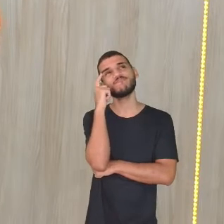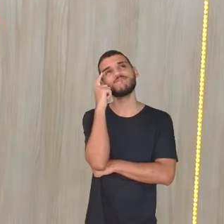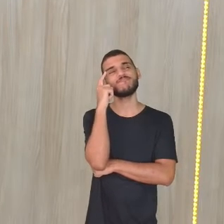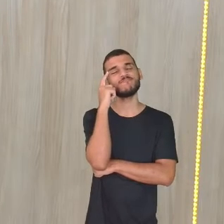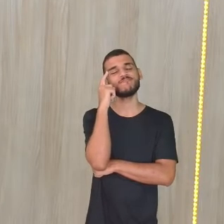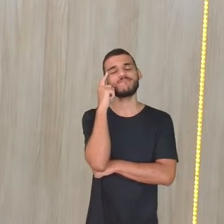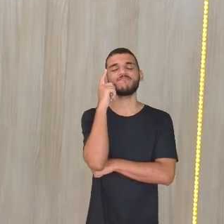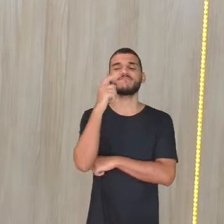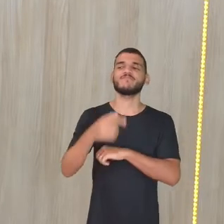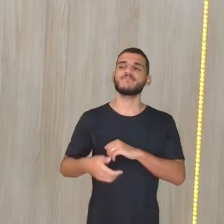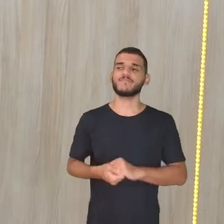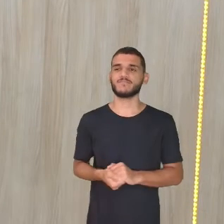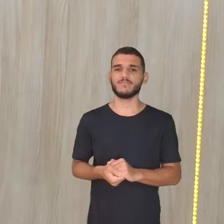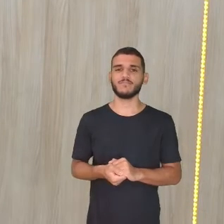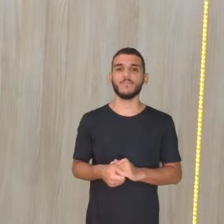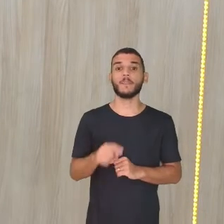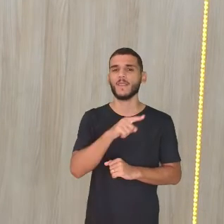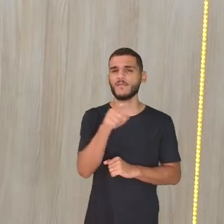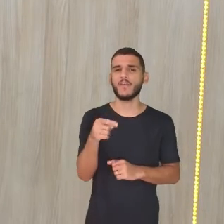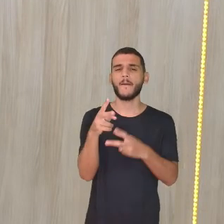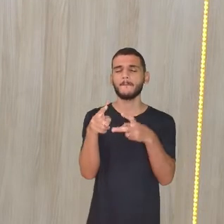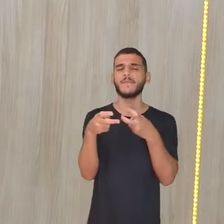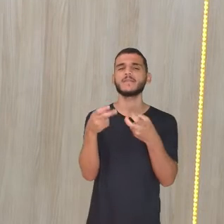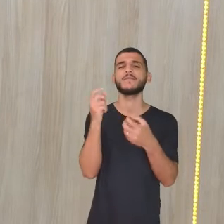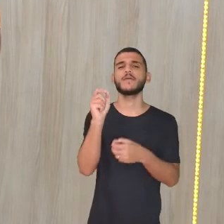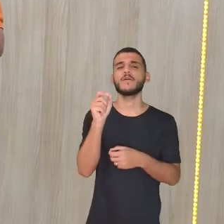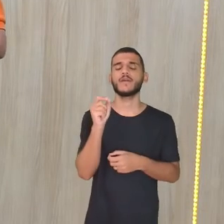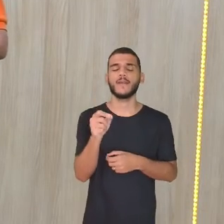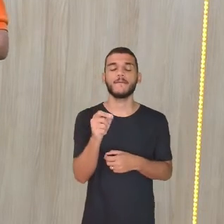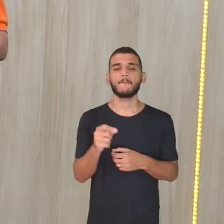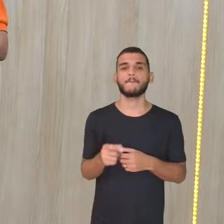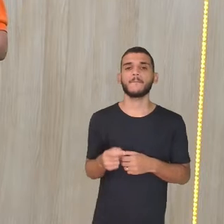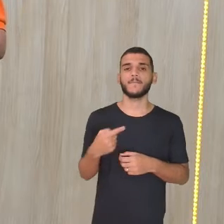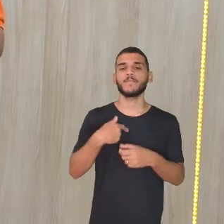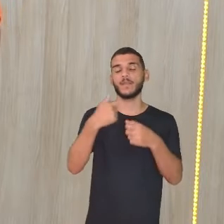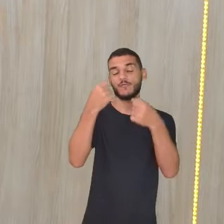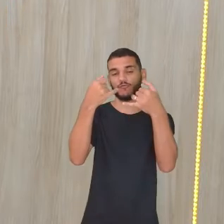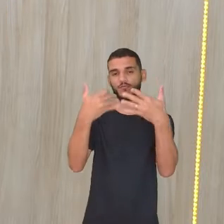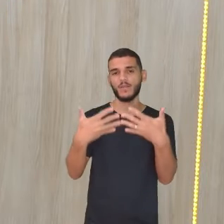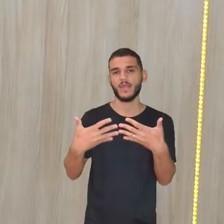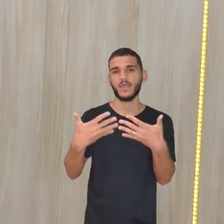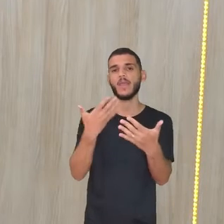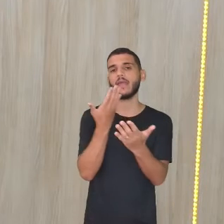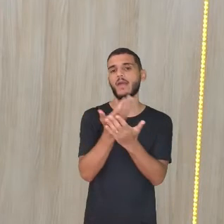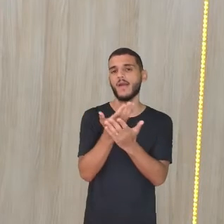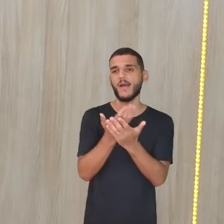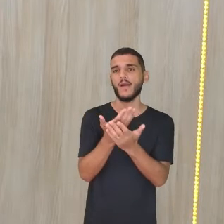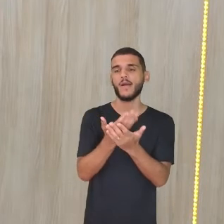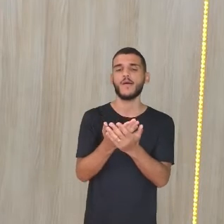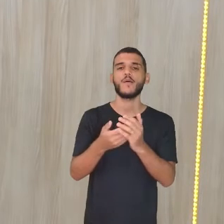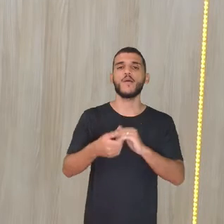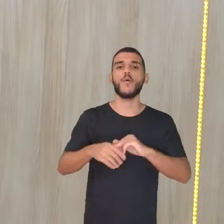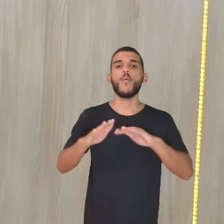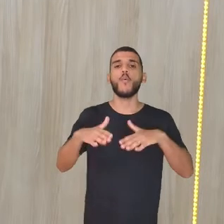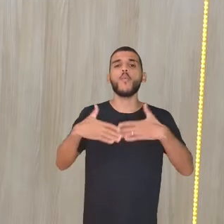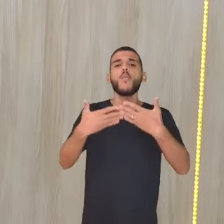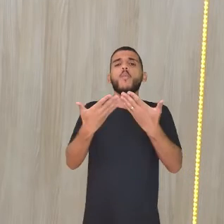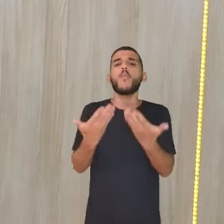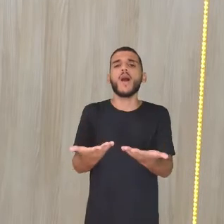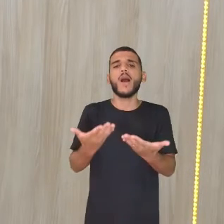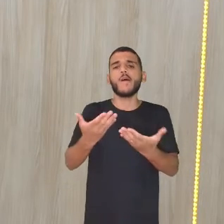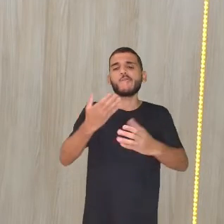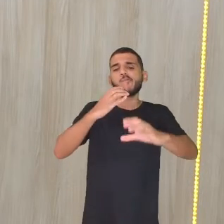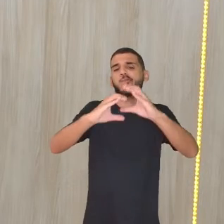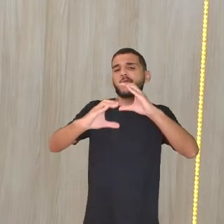vocês perceberam quando eu falei durante a aula qual era o meio de